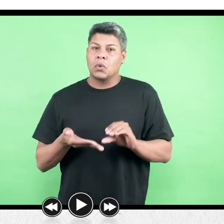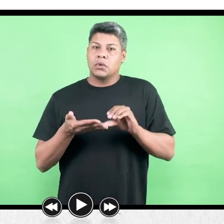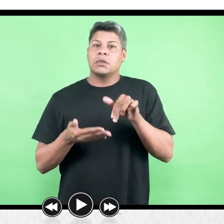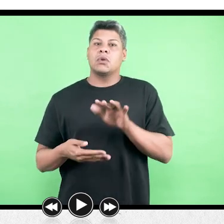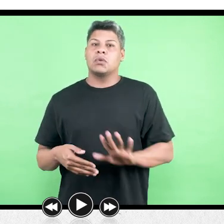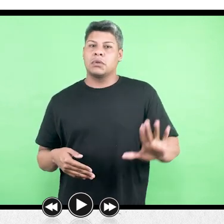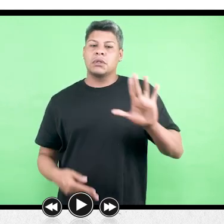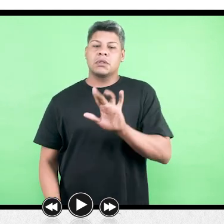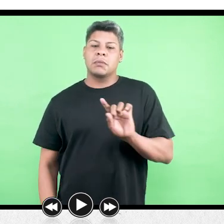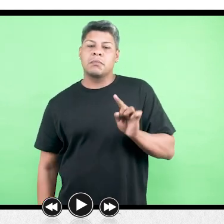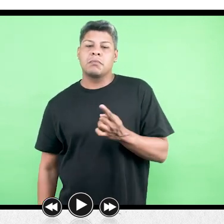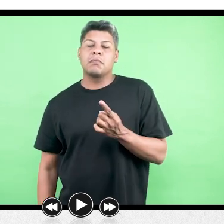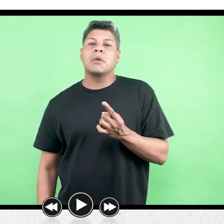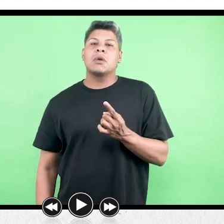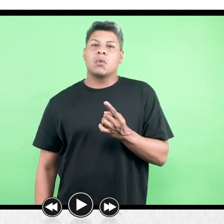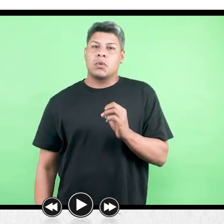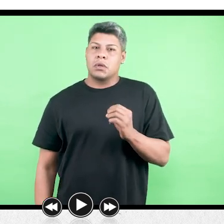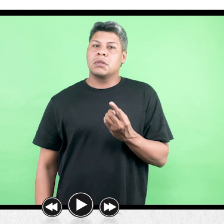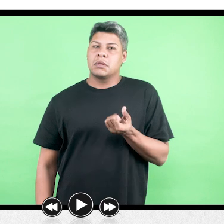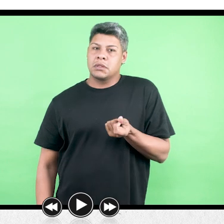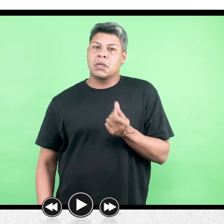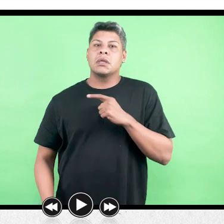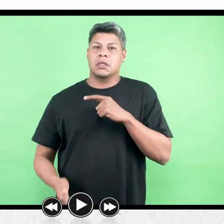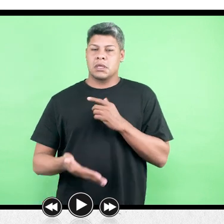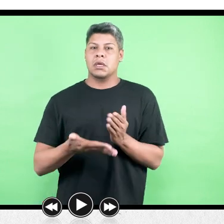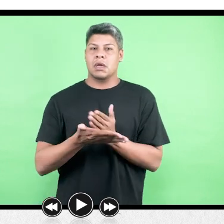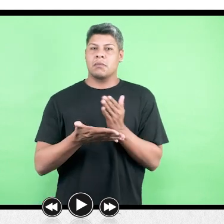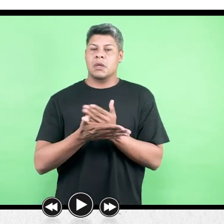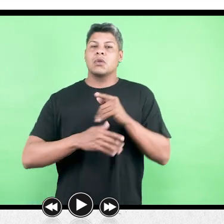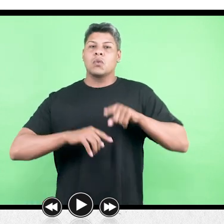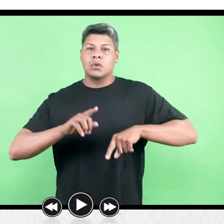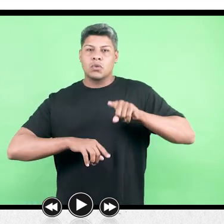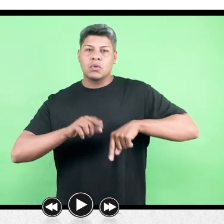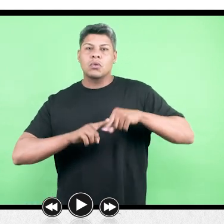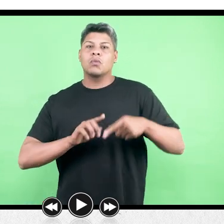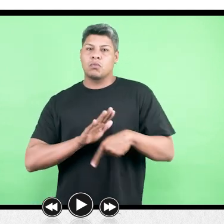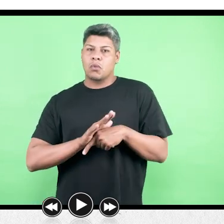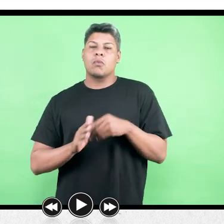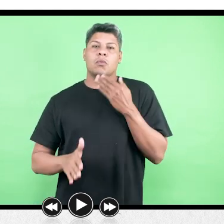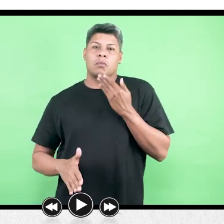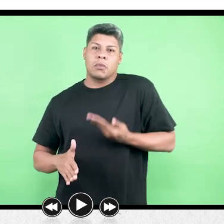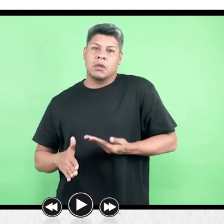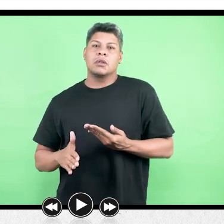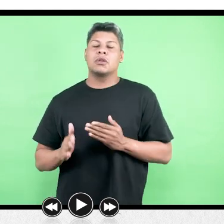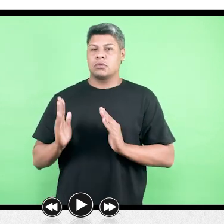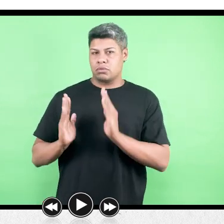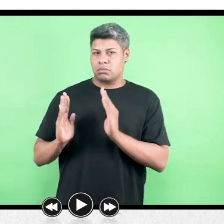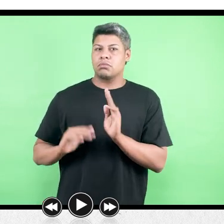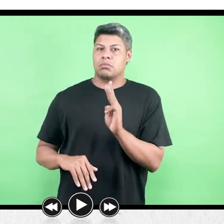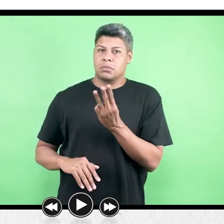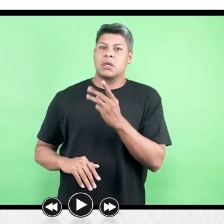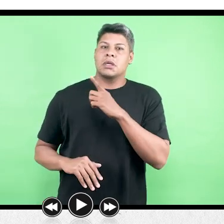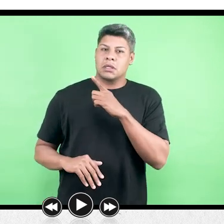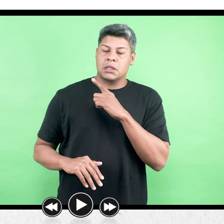Hídricos número 16, além, claro, do capítulo dos instrumentos e que trata da outorga na seção 3, a gente tem essa resolução